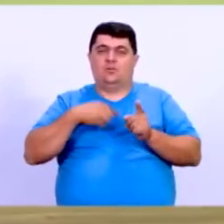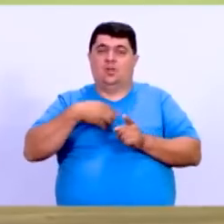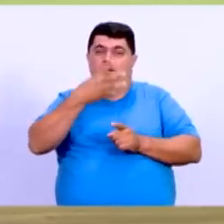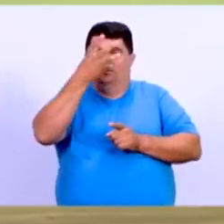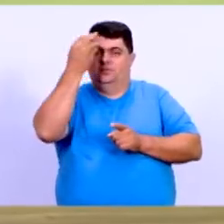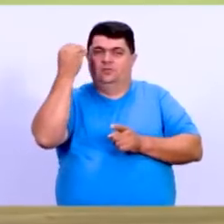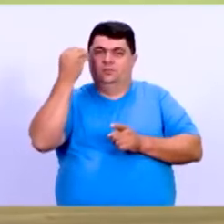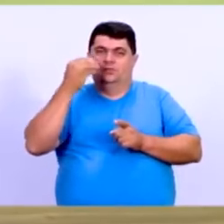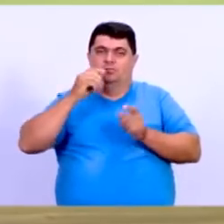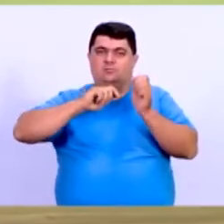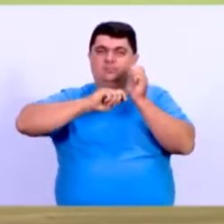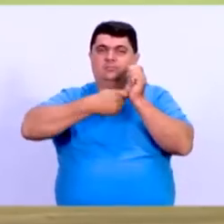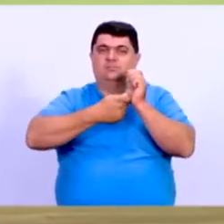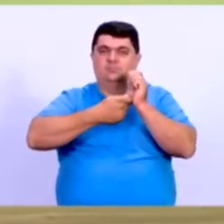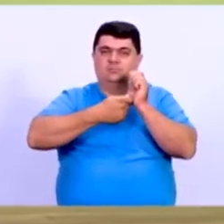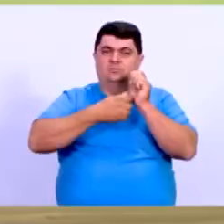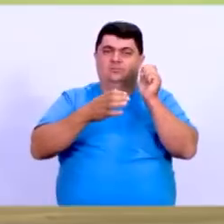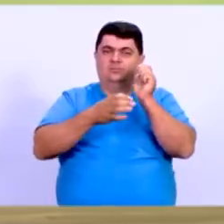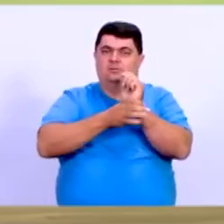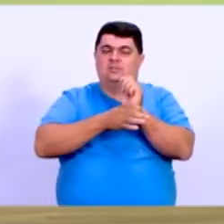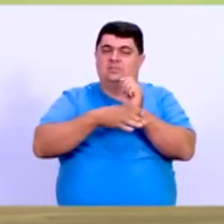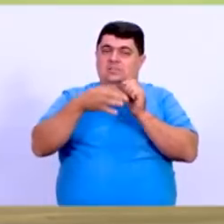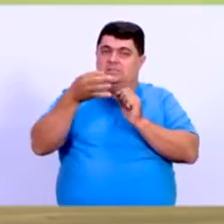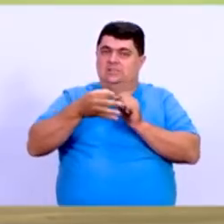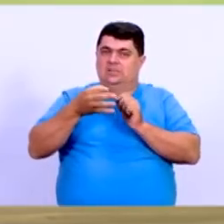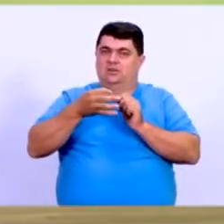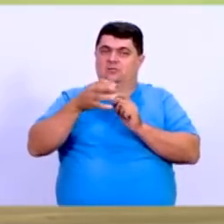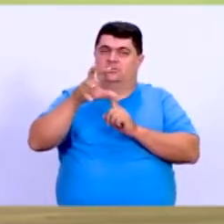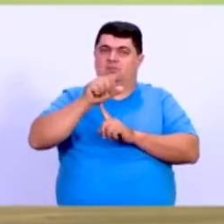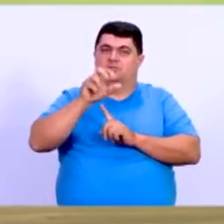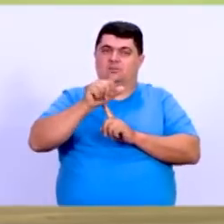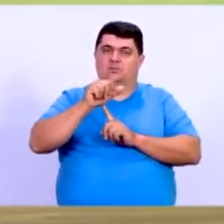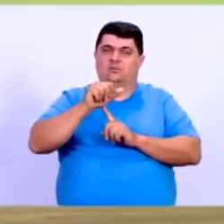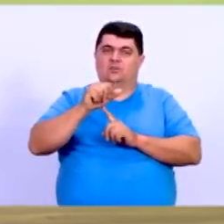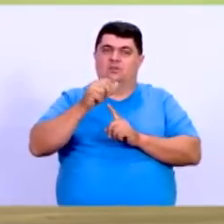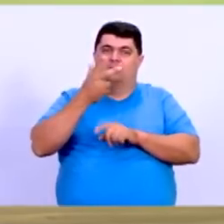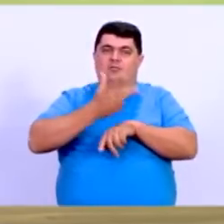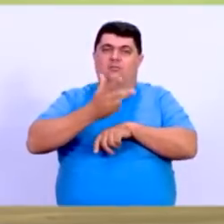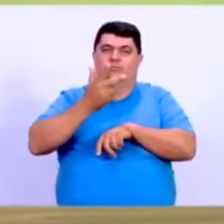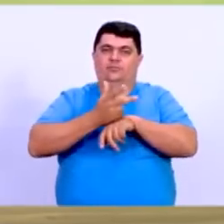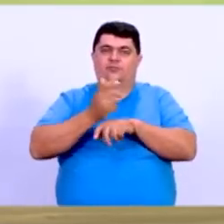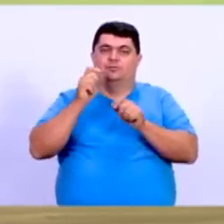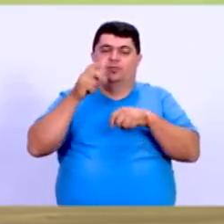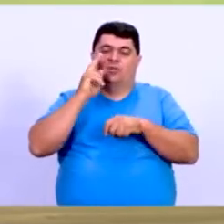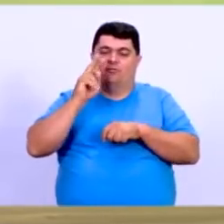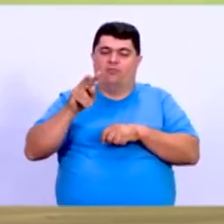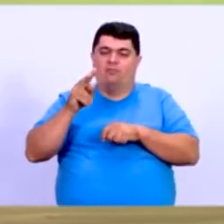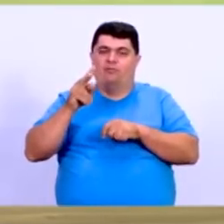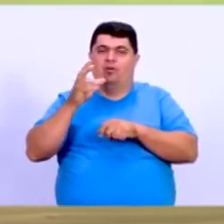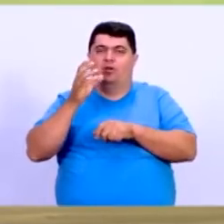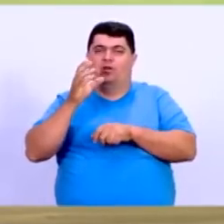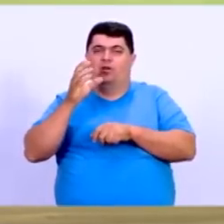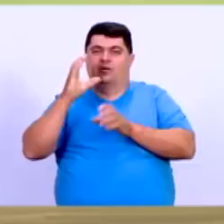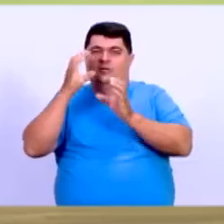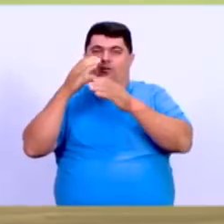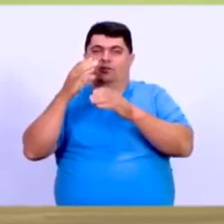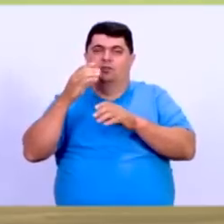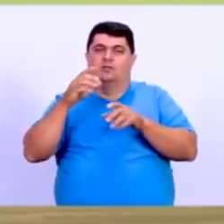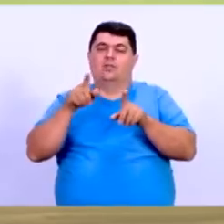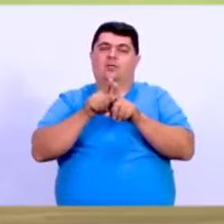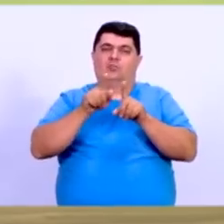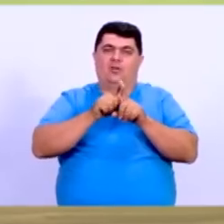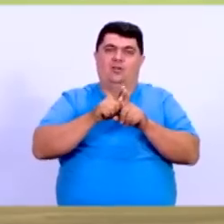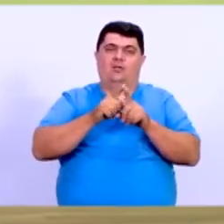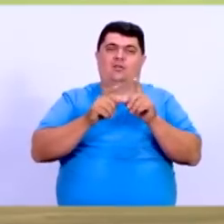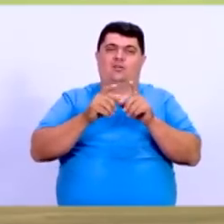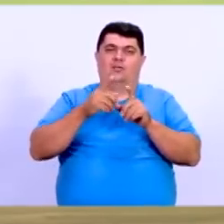esquecer de botar a senha, segurança adequada naquele roteador sem fio, os meus vizinhos veem minhas câmeras, sabem a hora que eu estou fazendo, o bandido na rua consegue ver